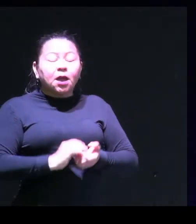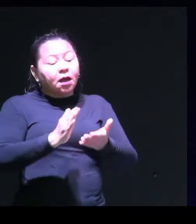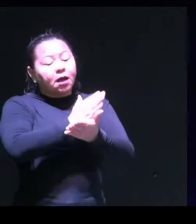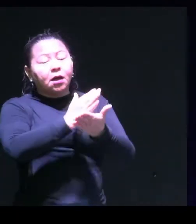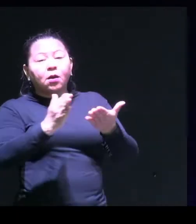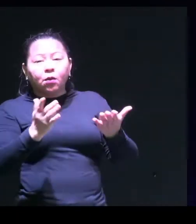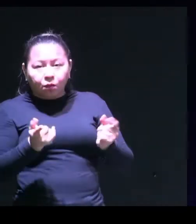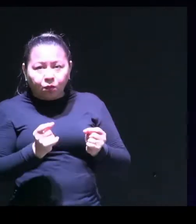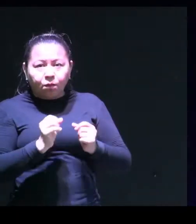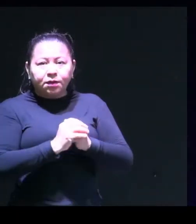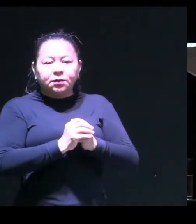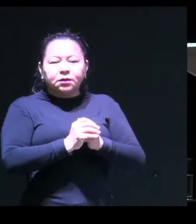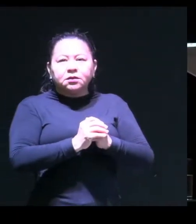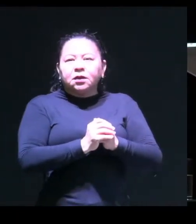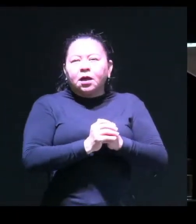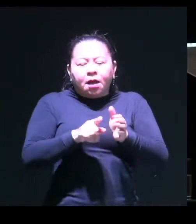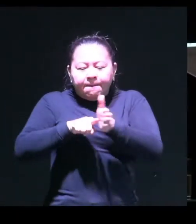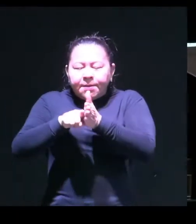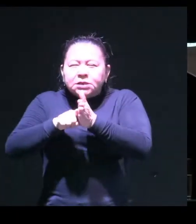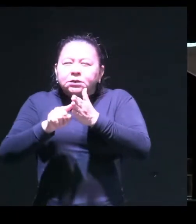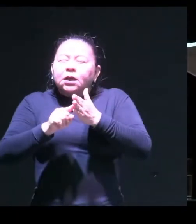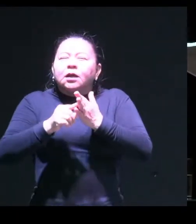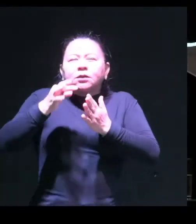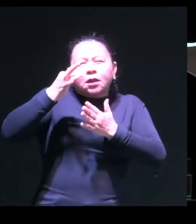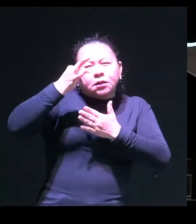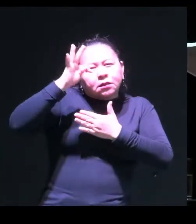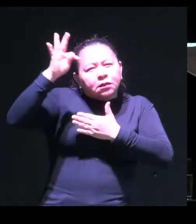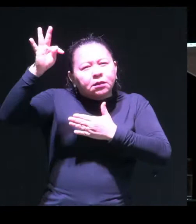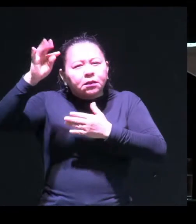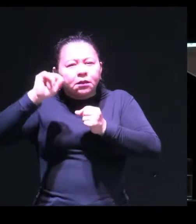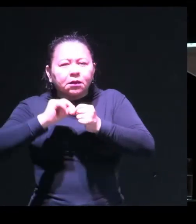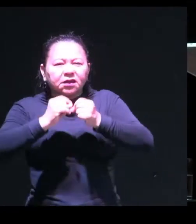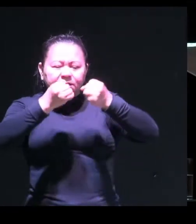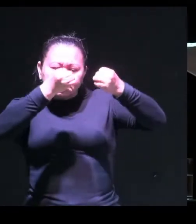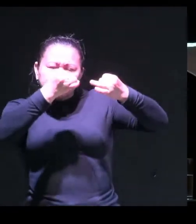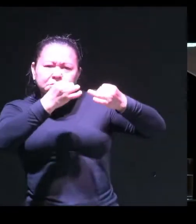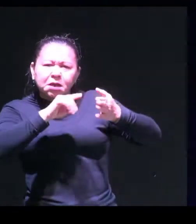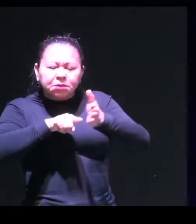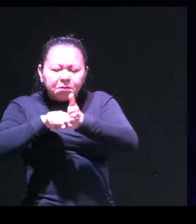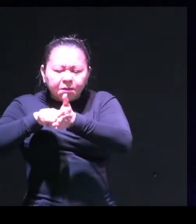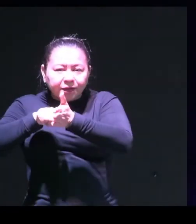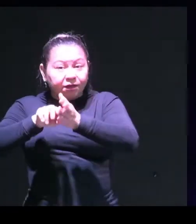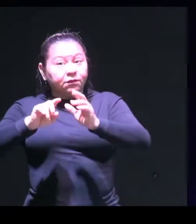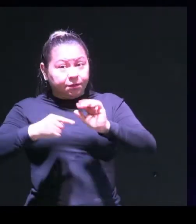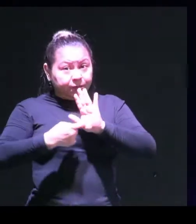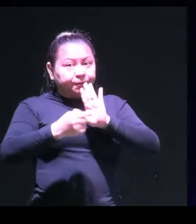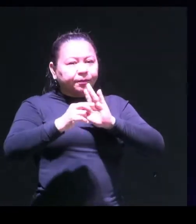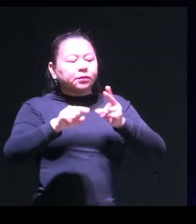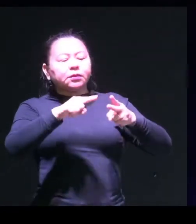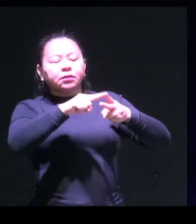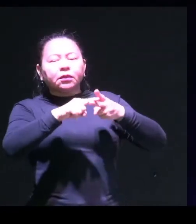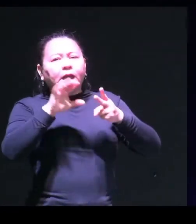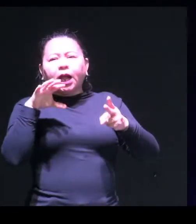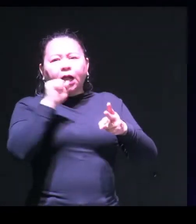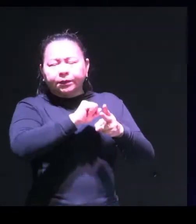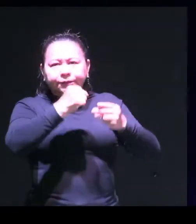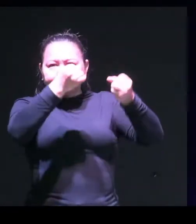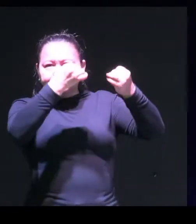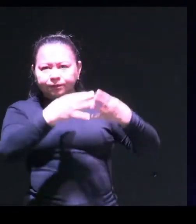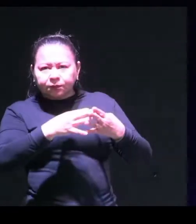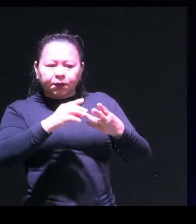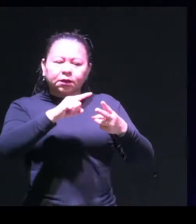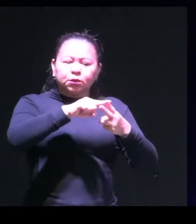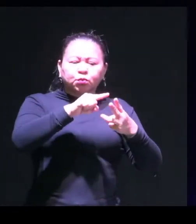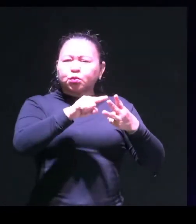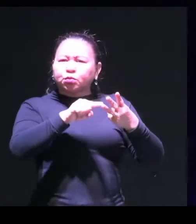Algumas correntes teológicas que falam de escatologia de forma diferente. Eu vou mencionar rapidamente umas 3 ou